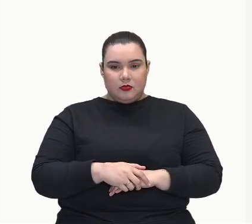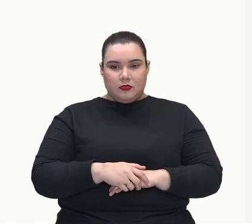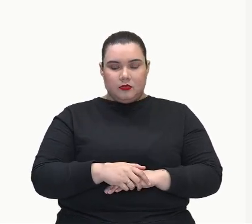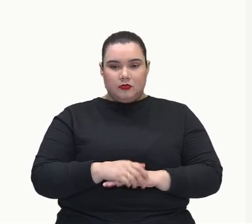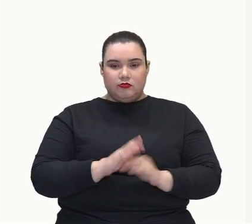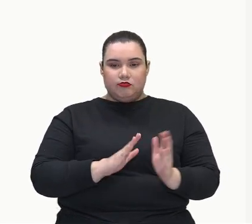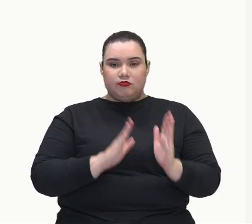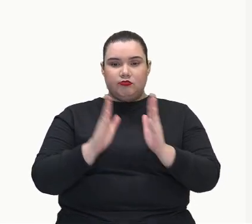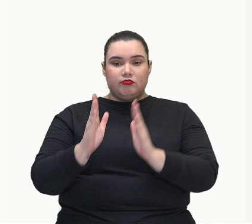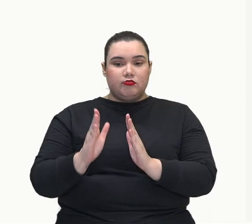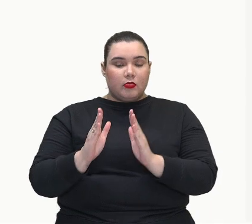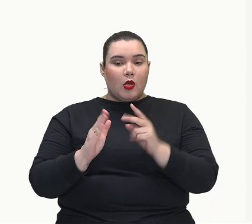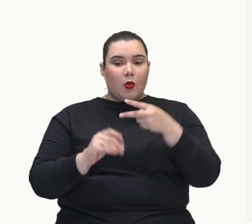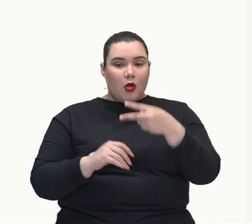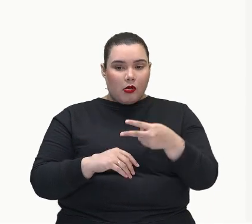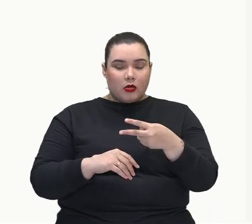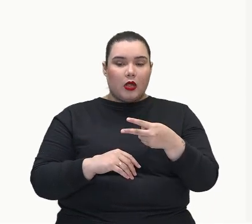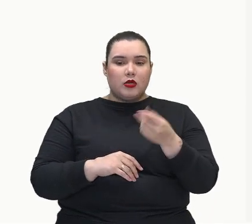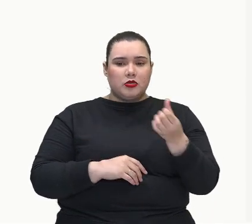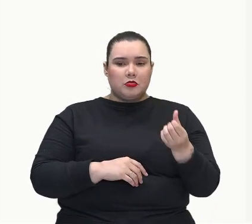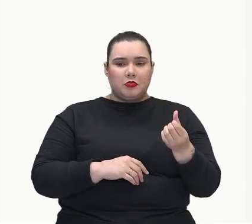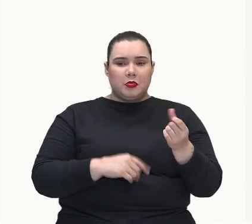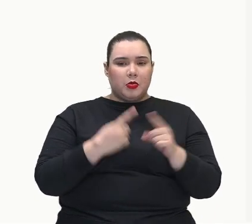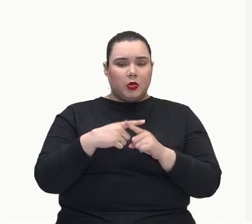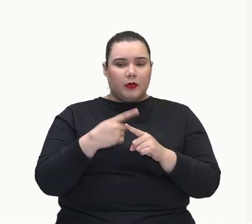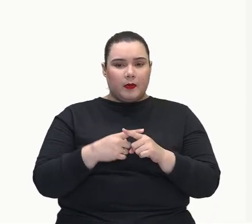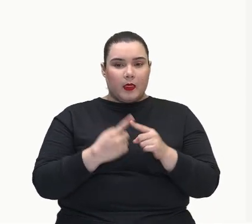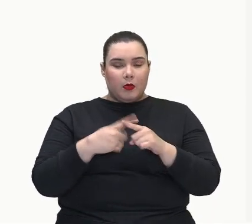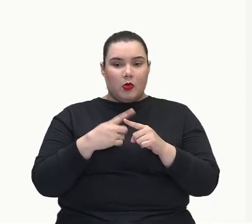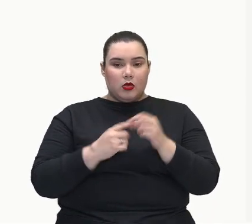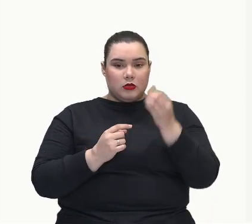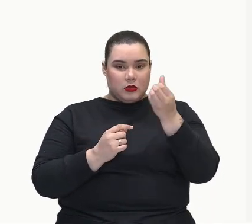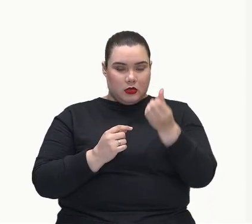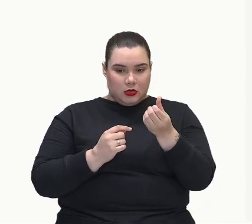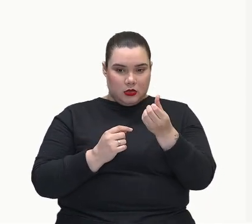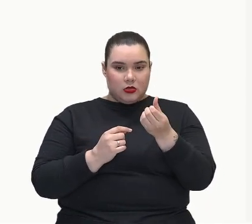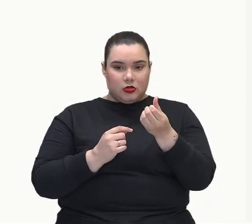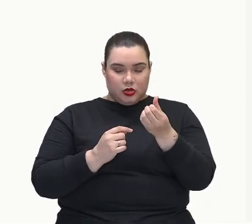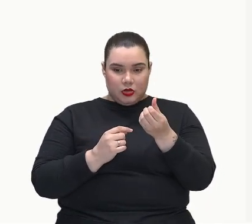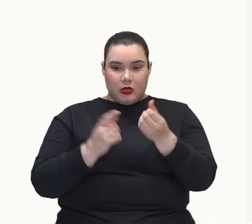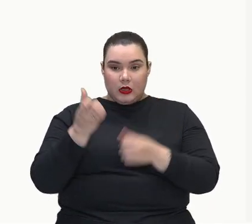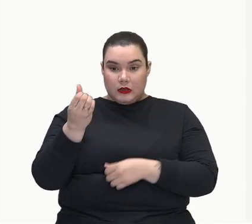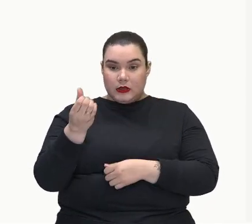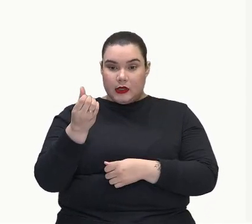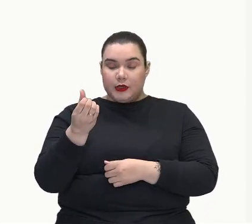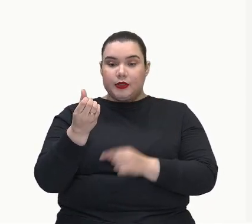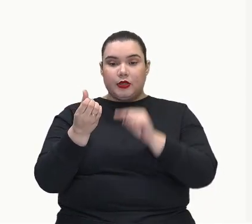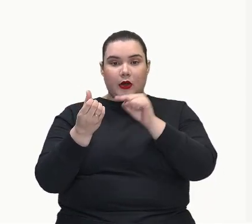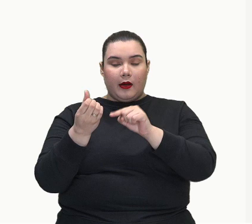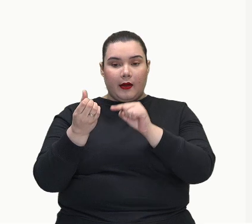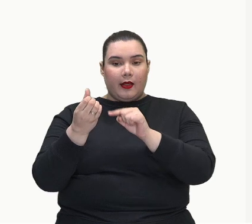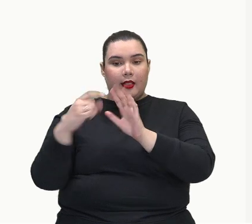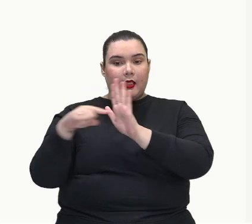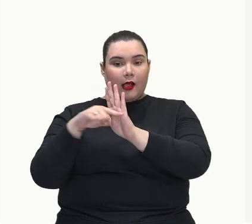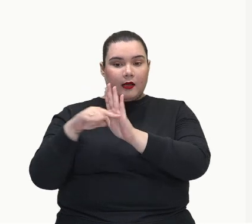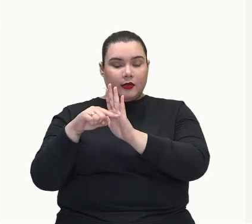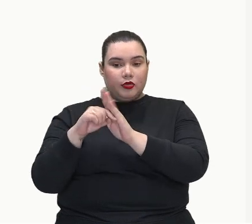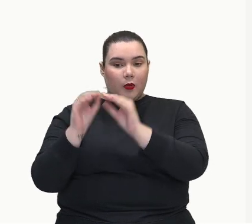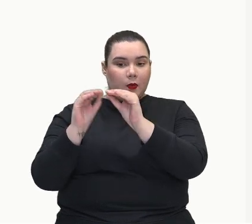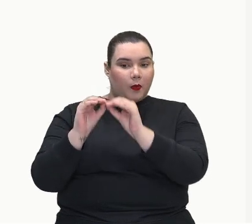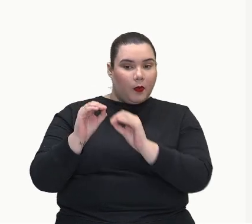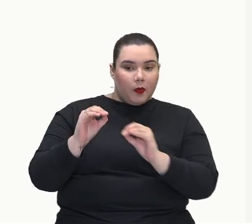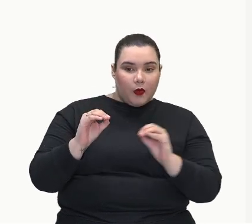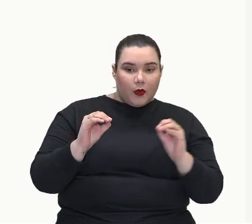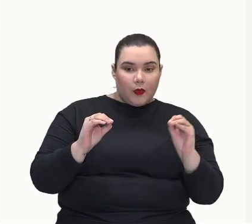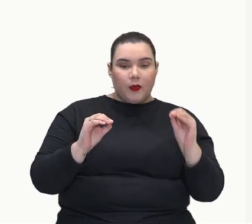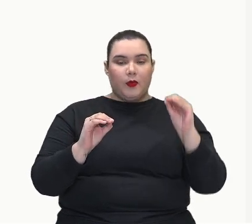lado da igualdade, por que ficou 6? Porque esse 6 ele estava aqui no primeiro membro negativo. Quando ele passa para